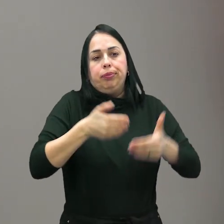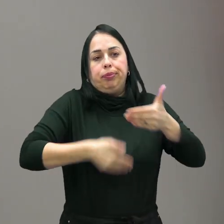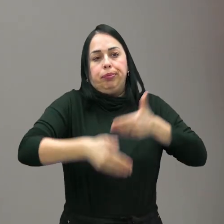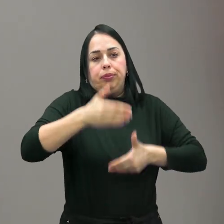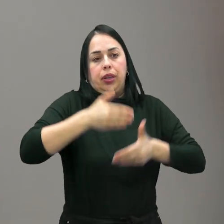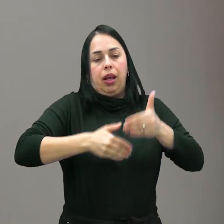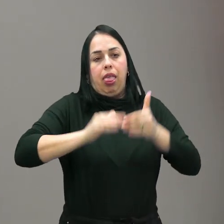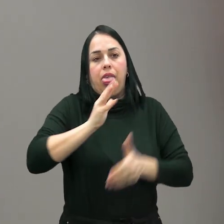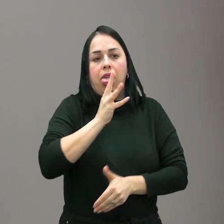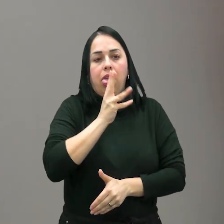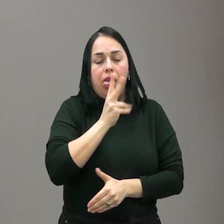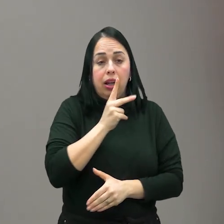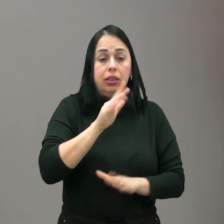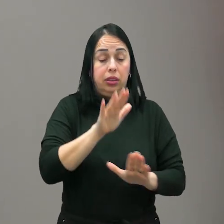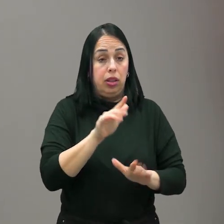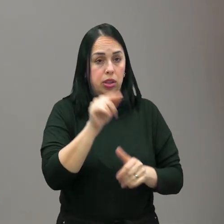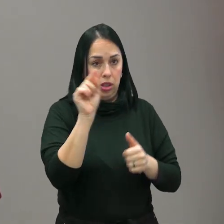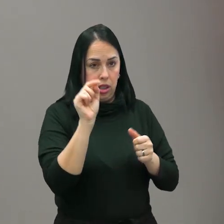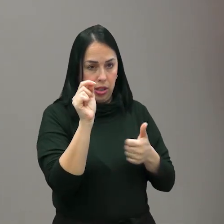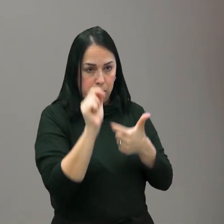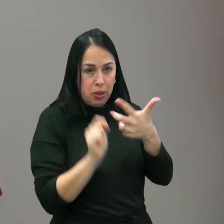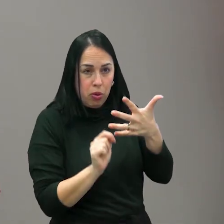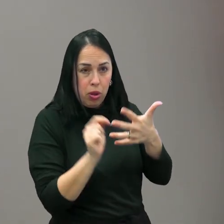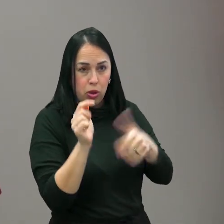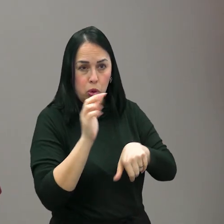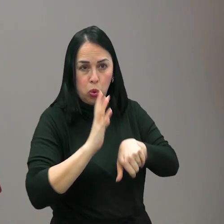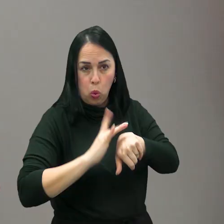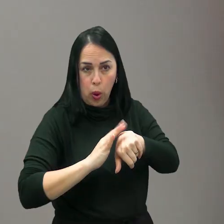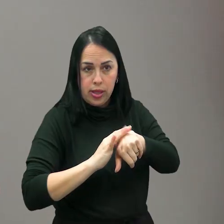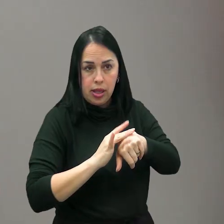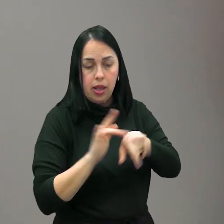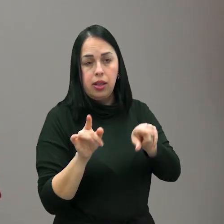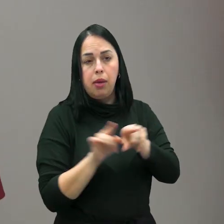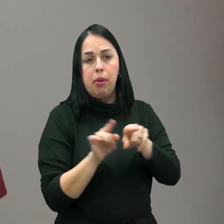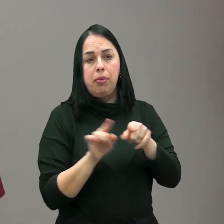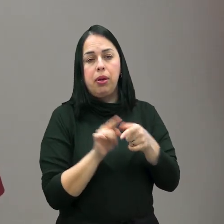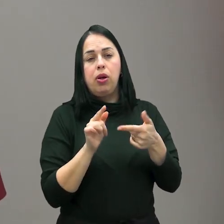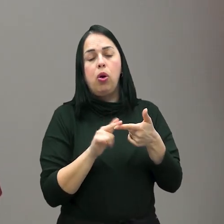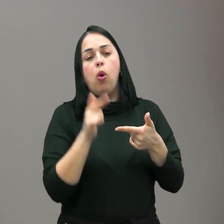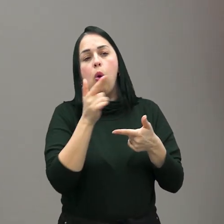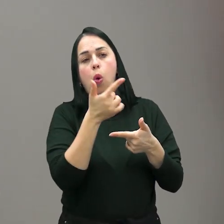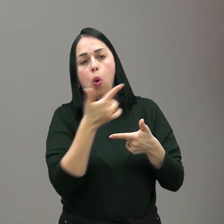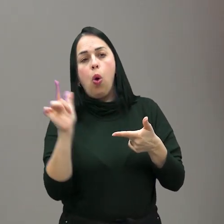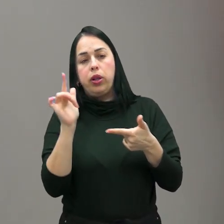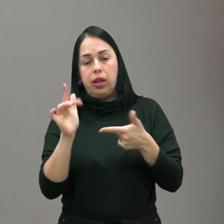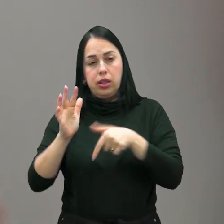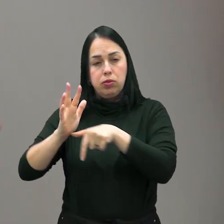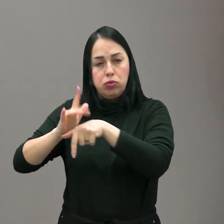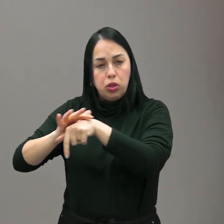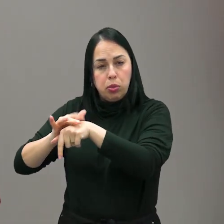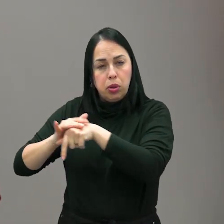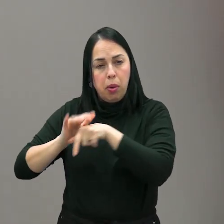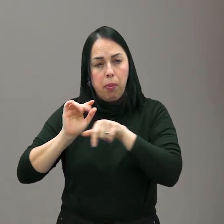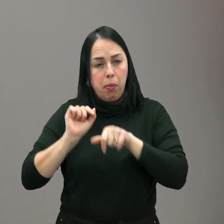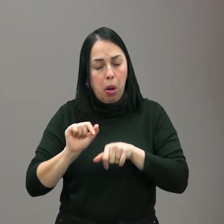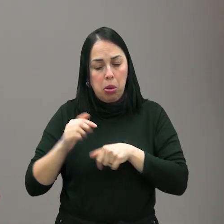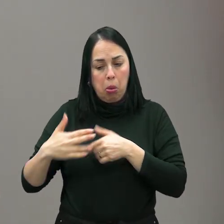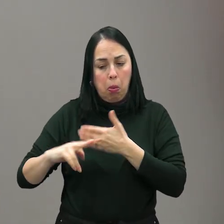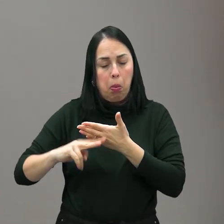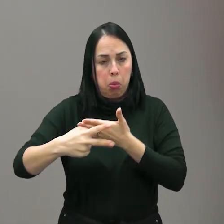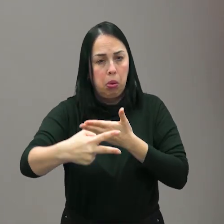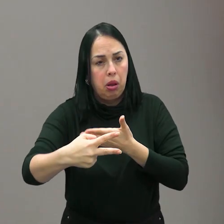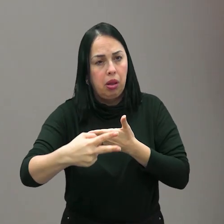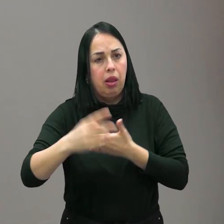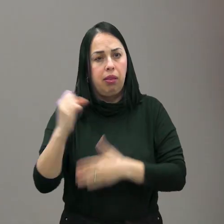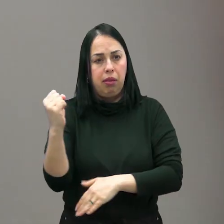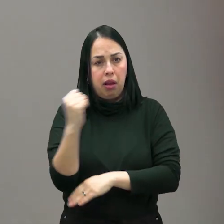recuperação. E aí o senhor mencionou algumas doenças, né? E quem tem também alguma doença autoimune, por exemplo, também pode ter alguma